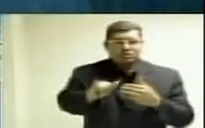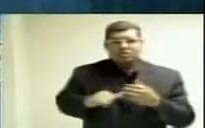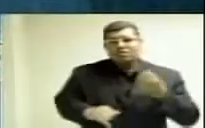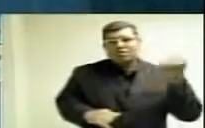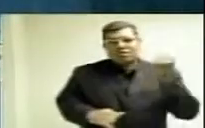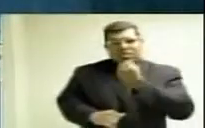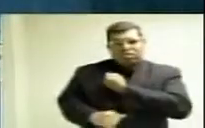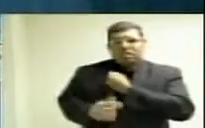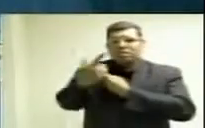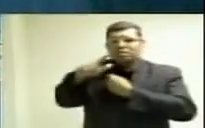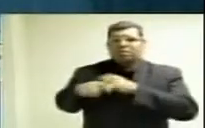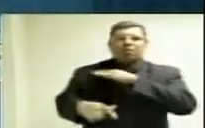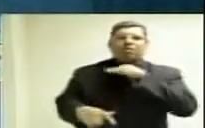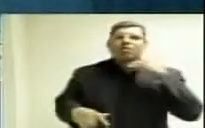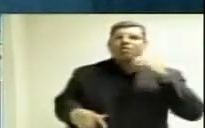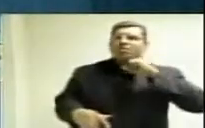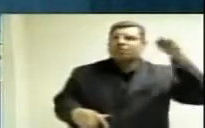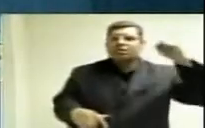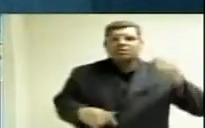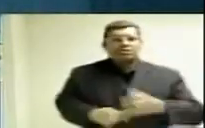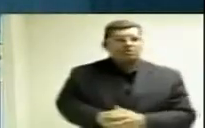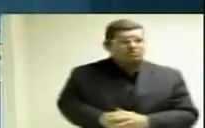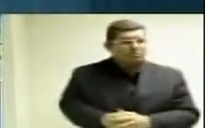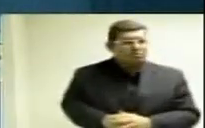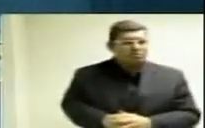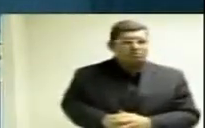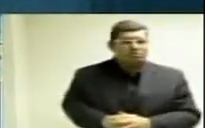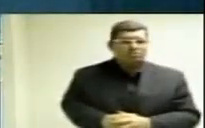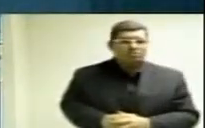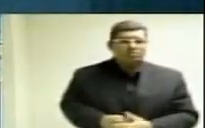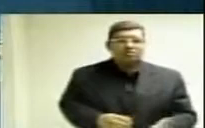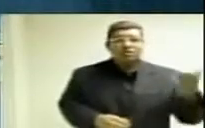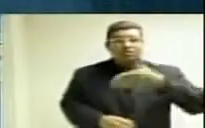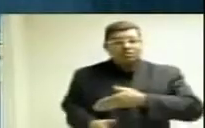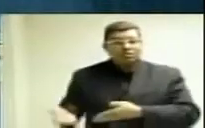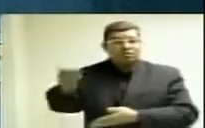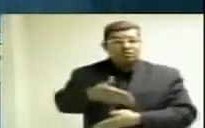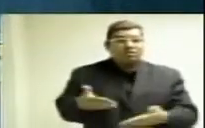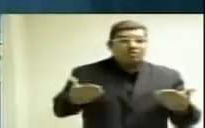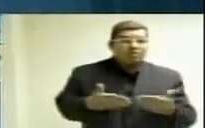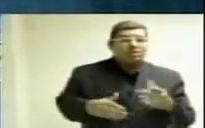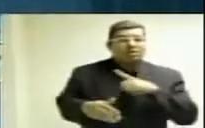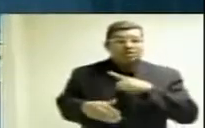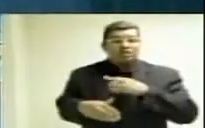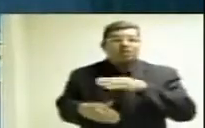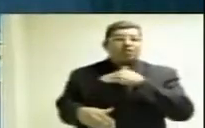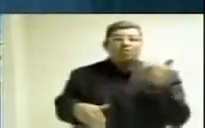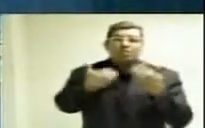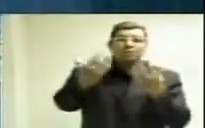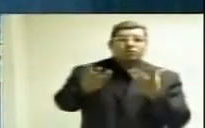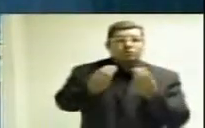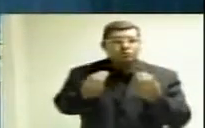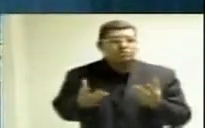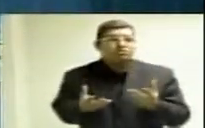esfaqueado até morrer e depois degolado no motim. E vez por outra, ocasiona a morte de